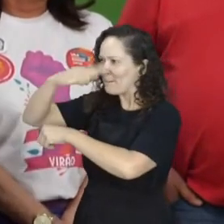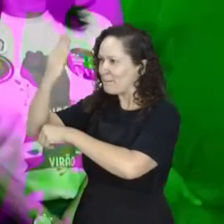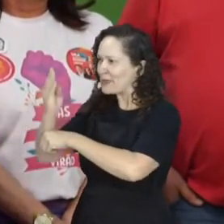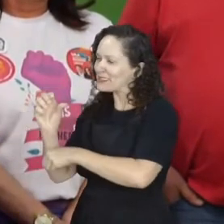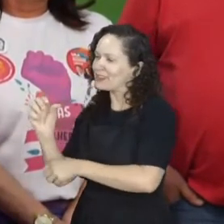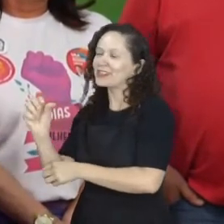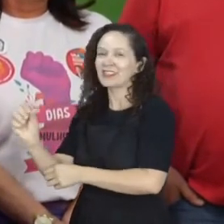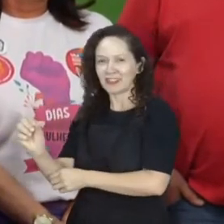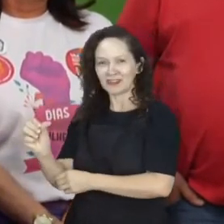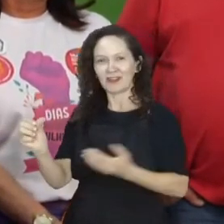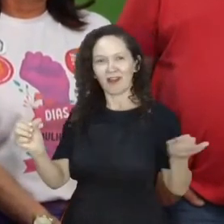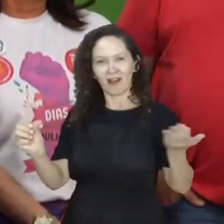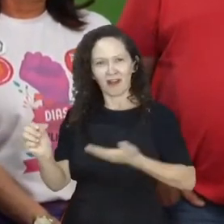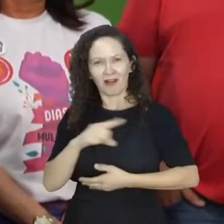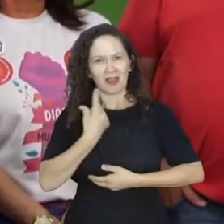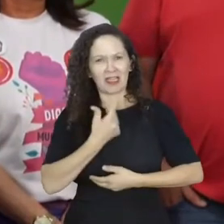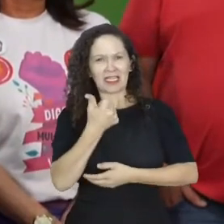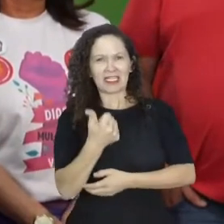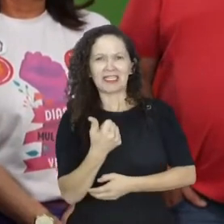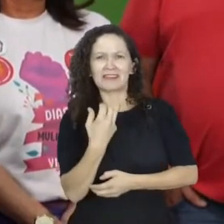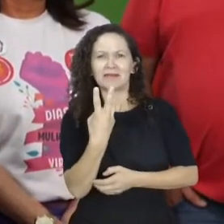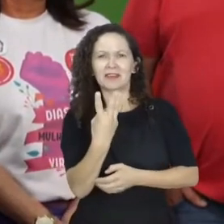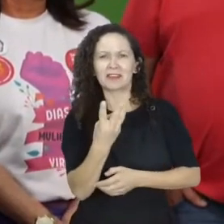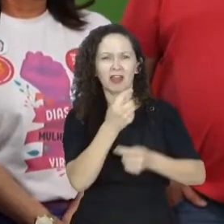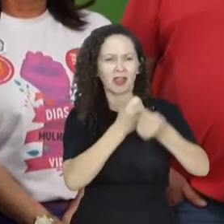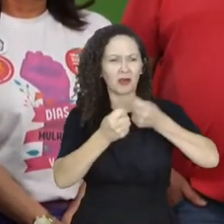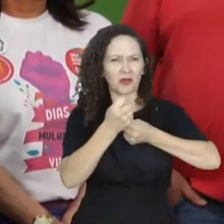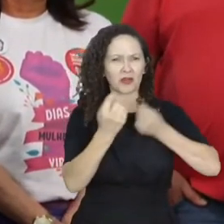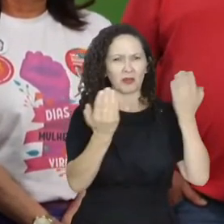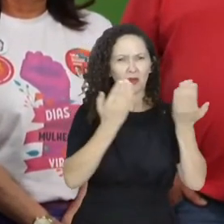Agora esse país voltou a ser a 13ª economia do mundo.